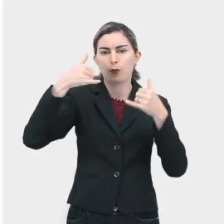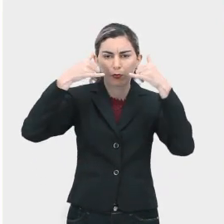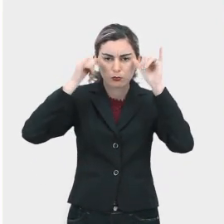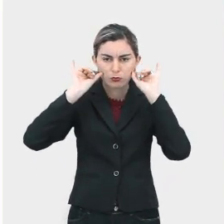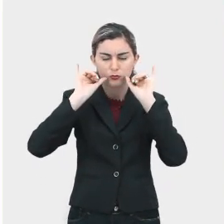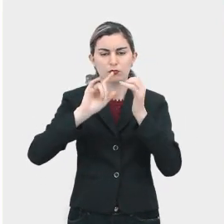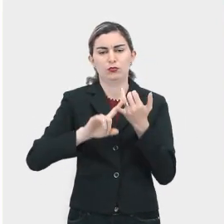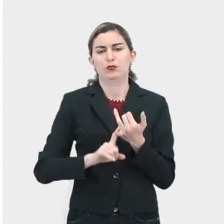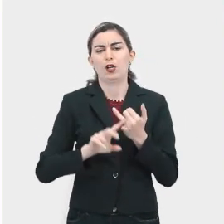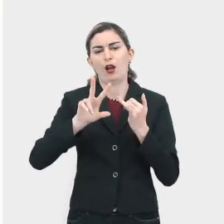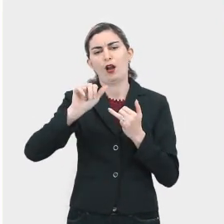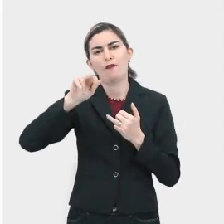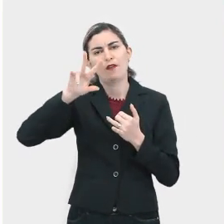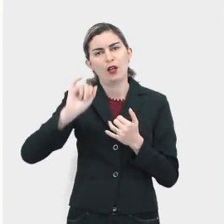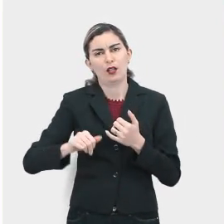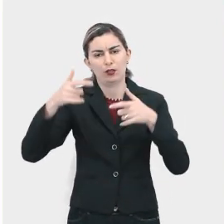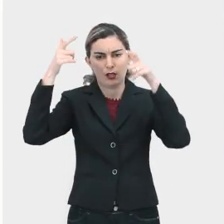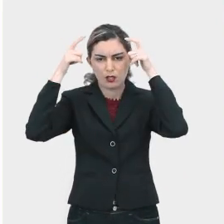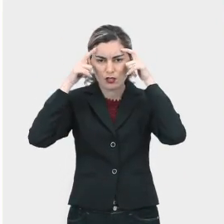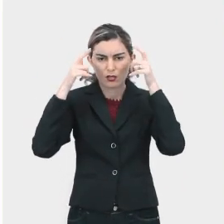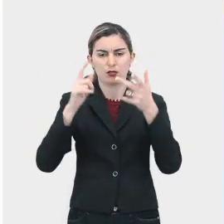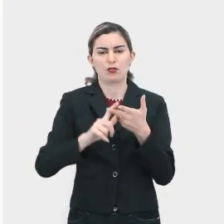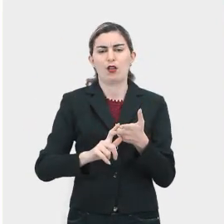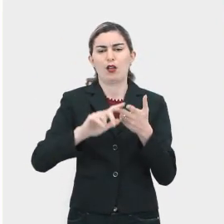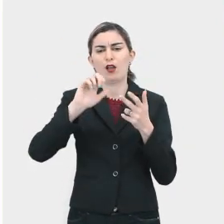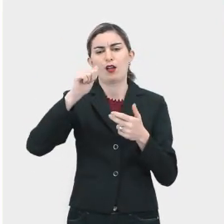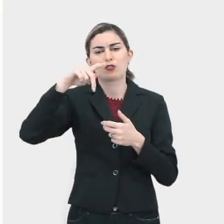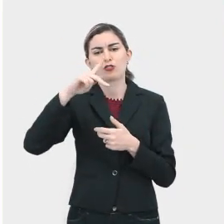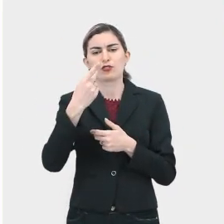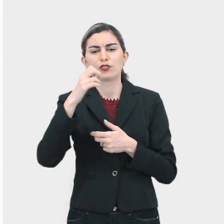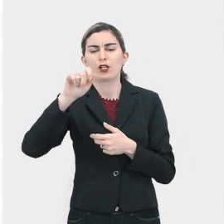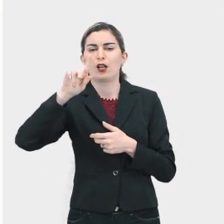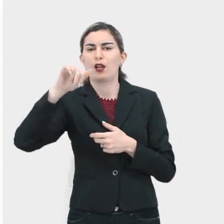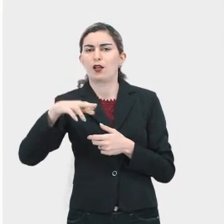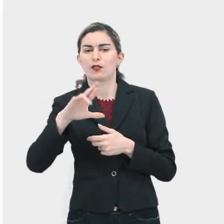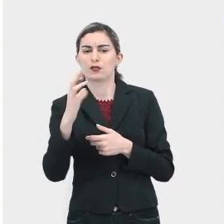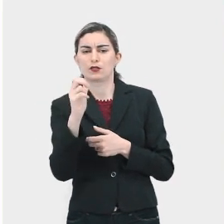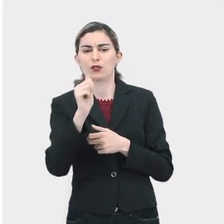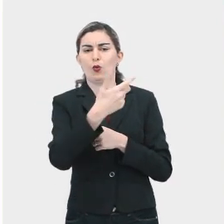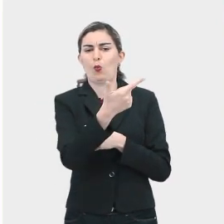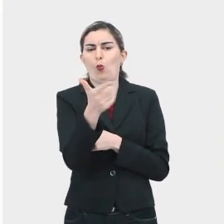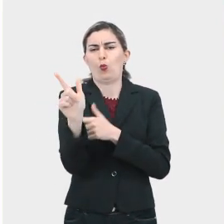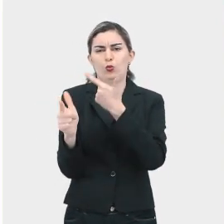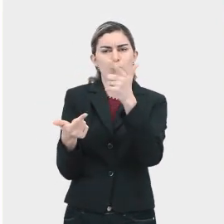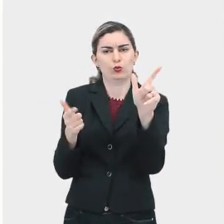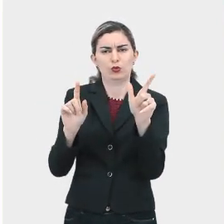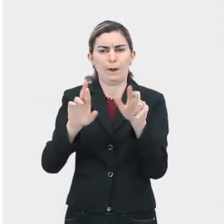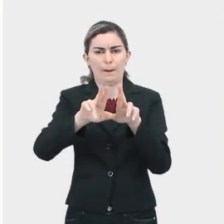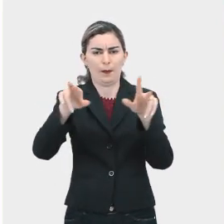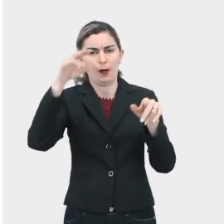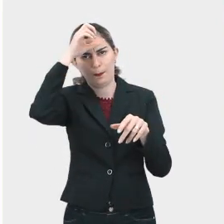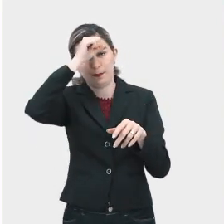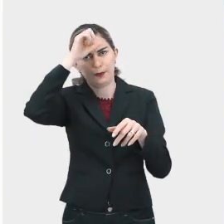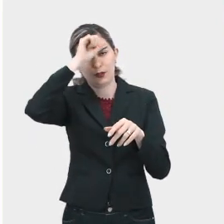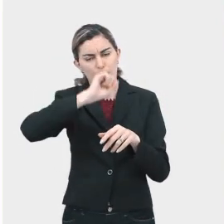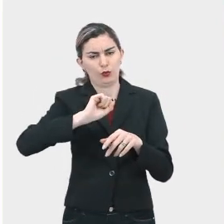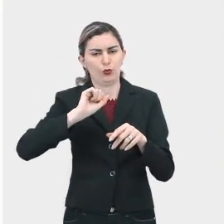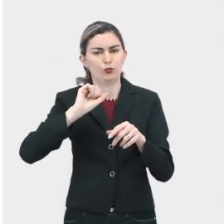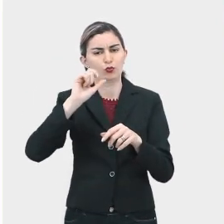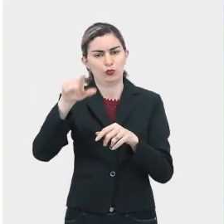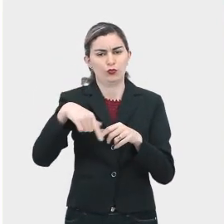a chegança, entre outras mais, tá? Vamos aprender um pouquinho dos folguedos nordestinos que